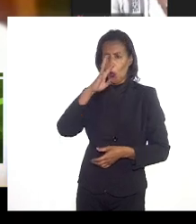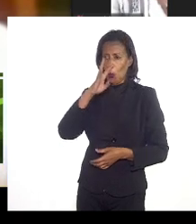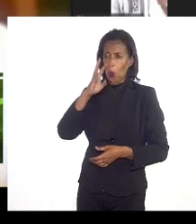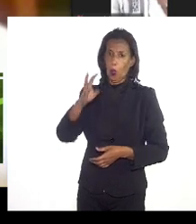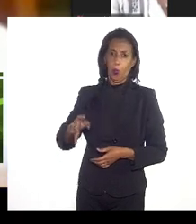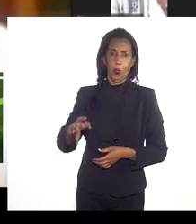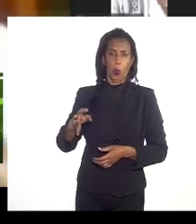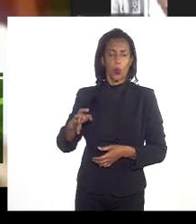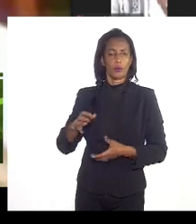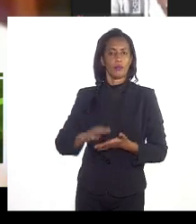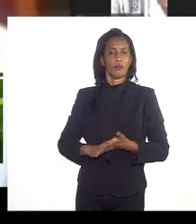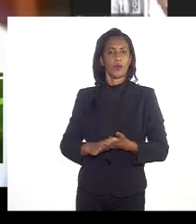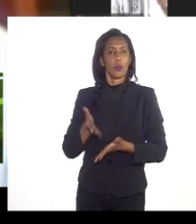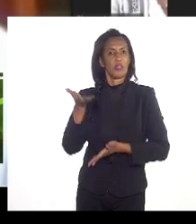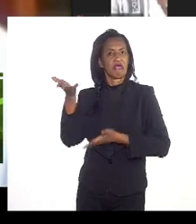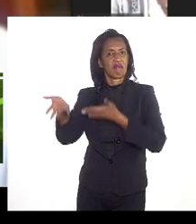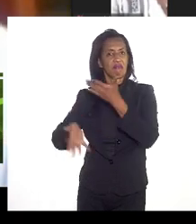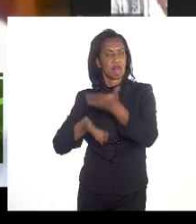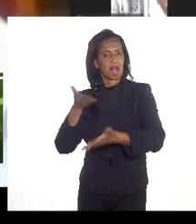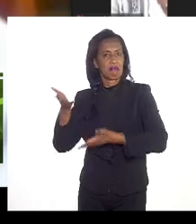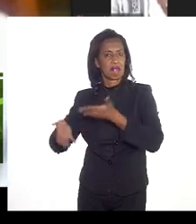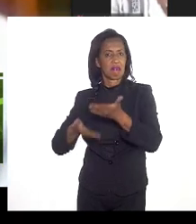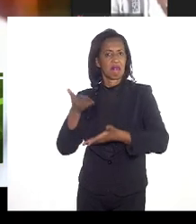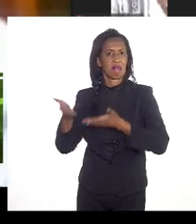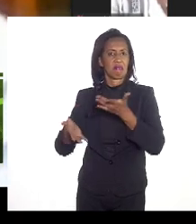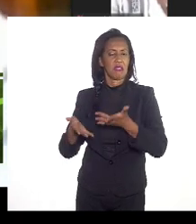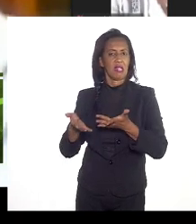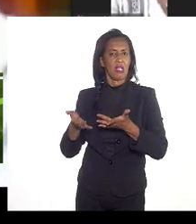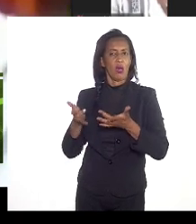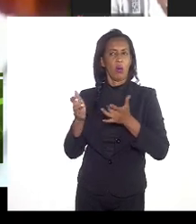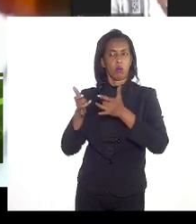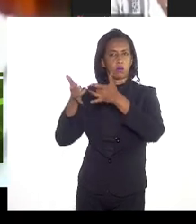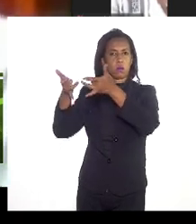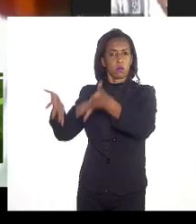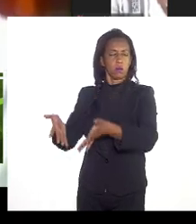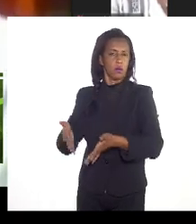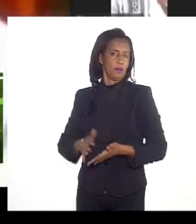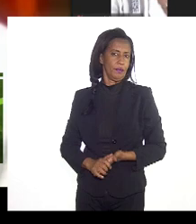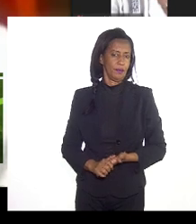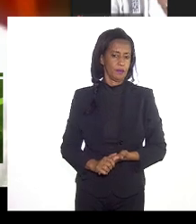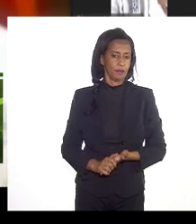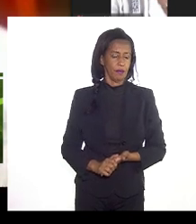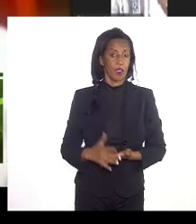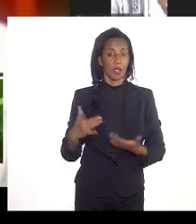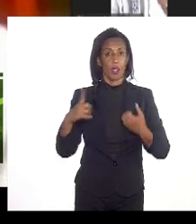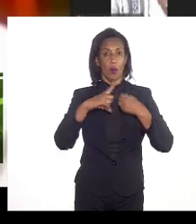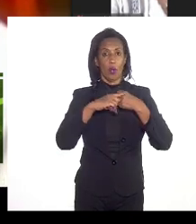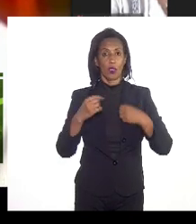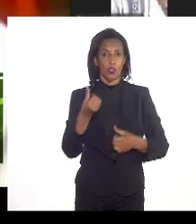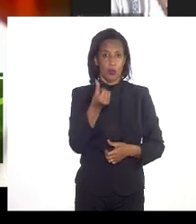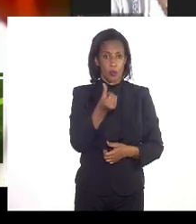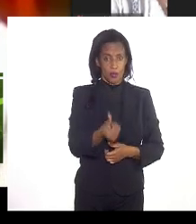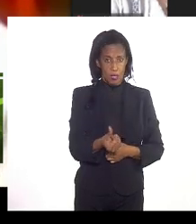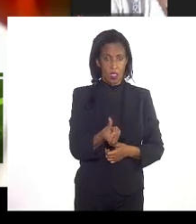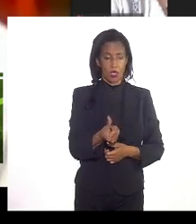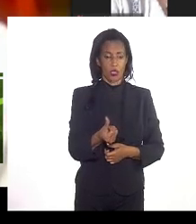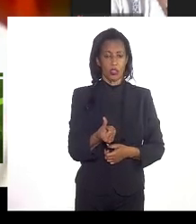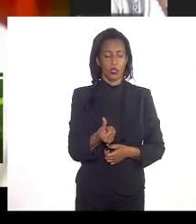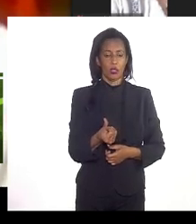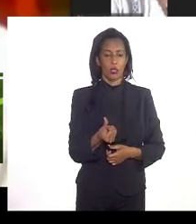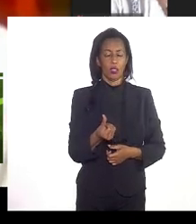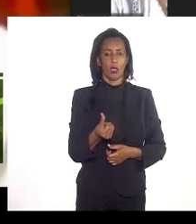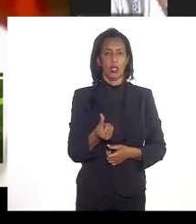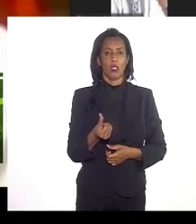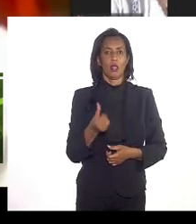vezes tratadas, né, como mero aparato homologatório. Então, o artigo 6º é outro aspecto, o artigo 6º